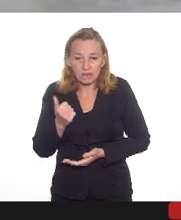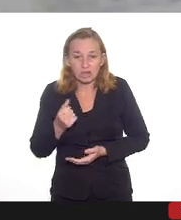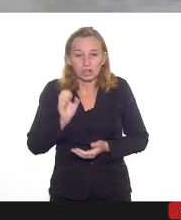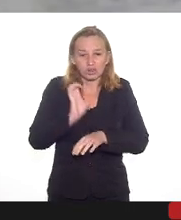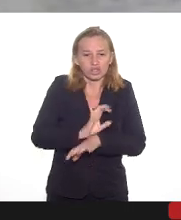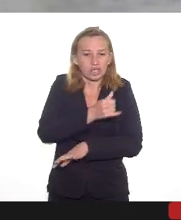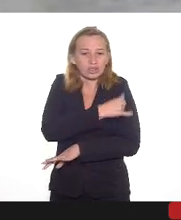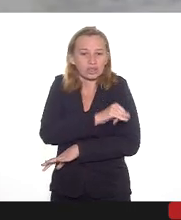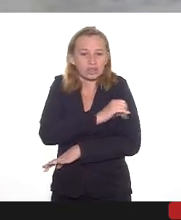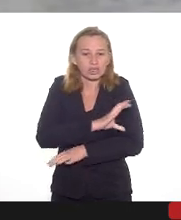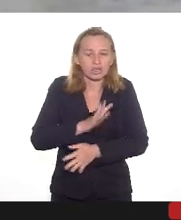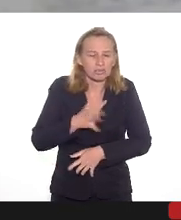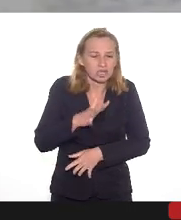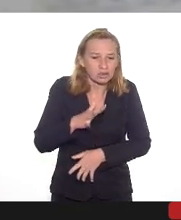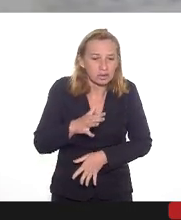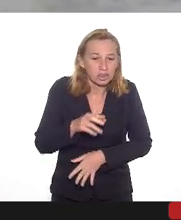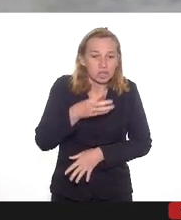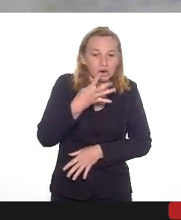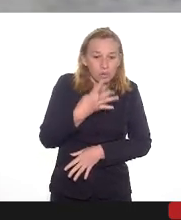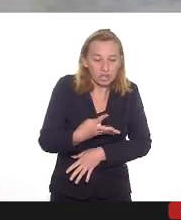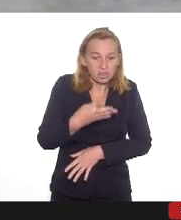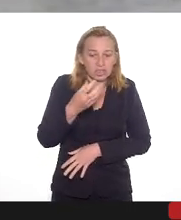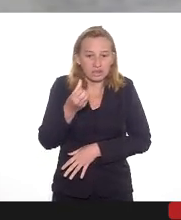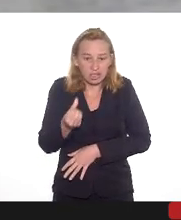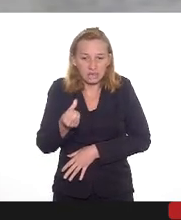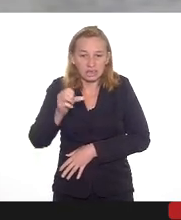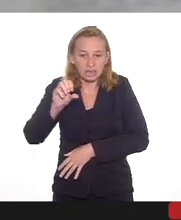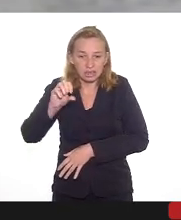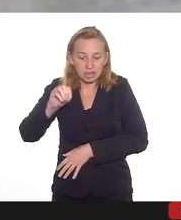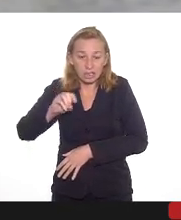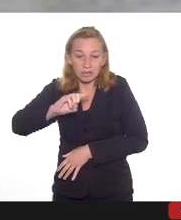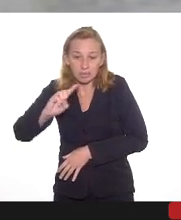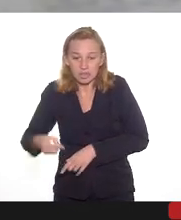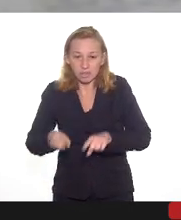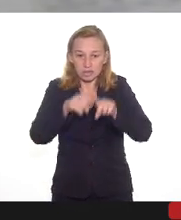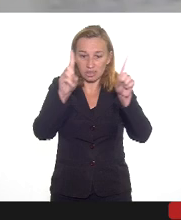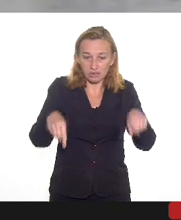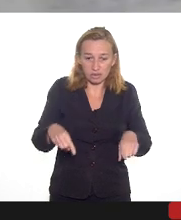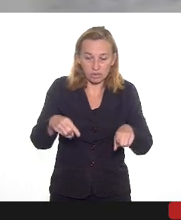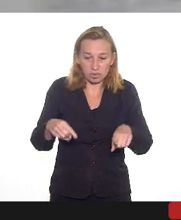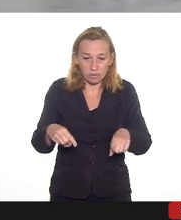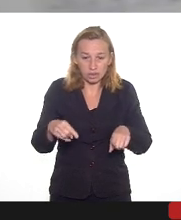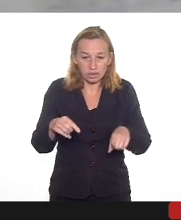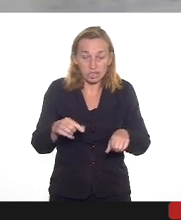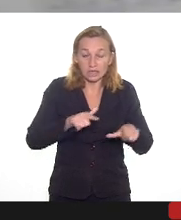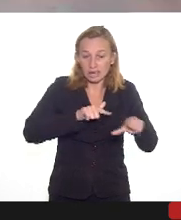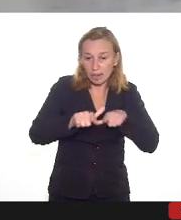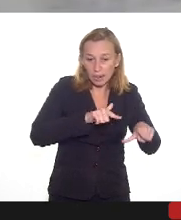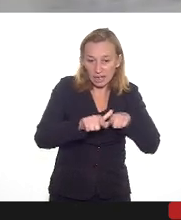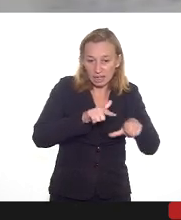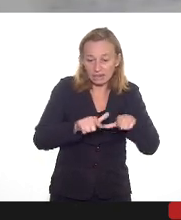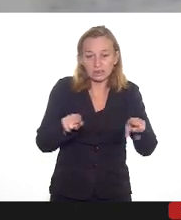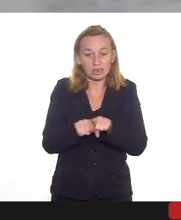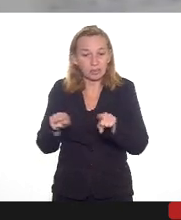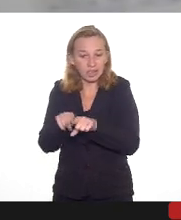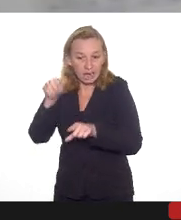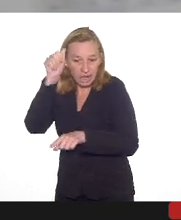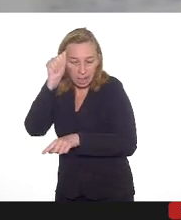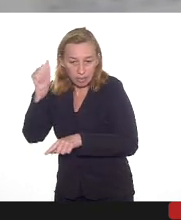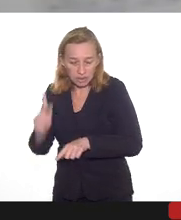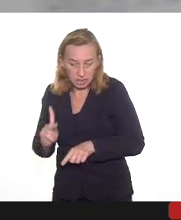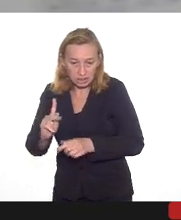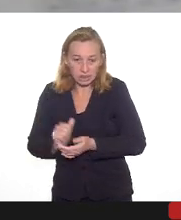Estado do Rio de Janeiro hoje tem aproximadamente 460 mil servidores ativos e aposentados. Tanto na iniciativa